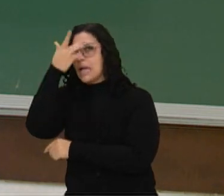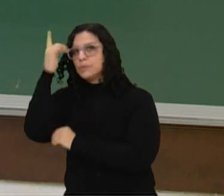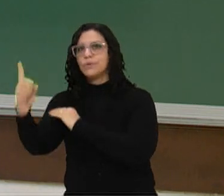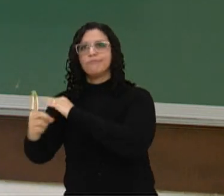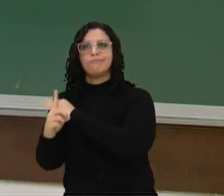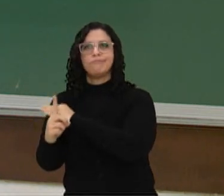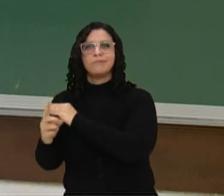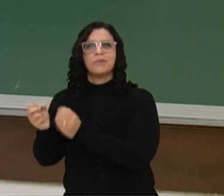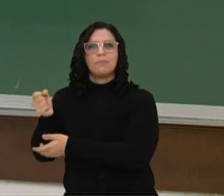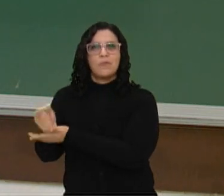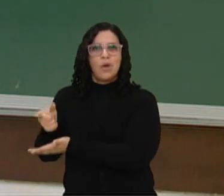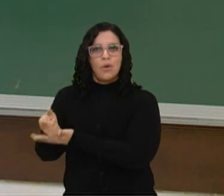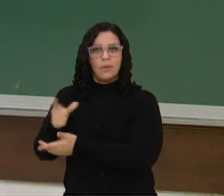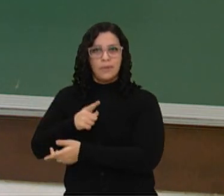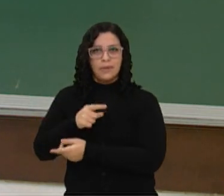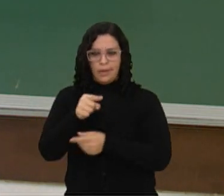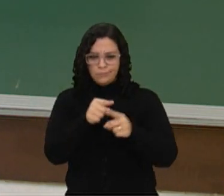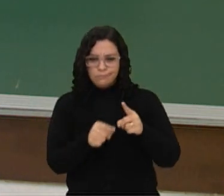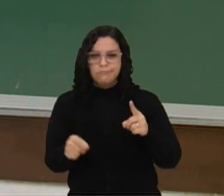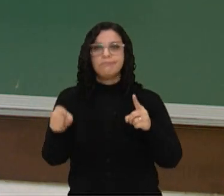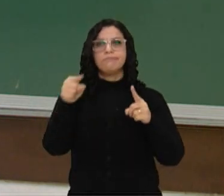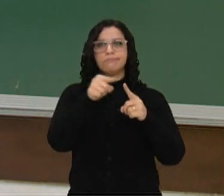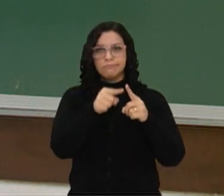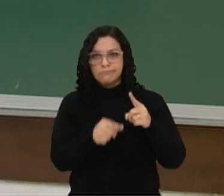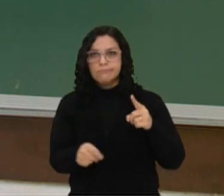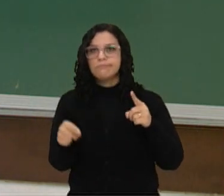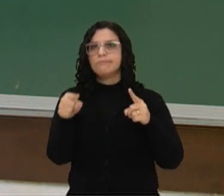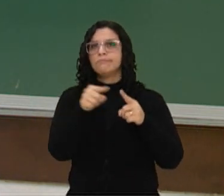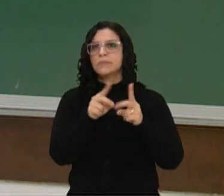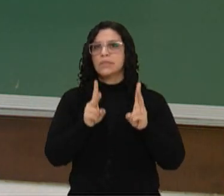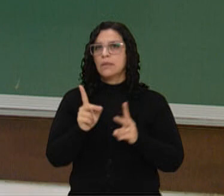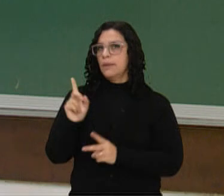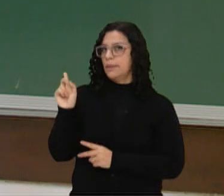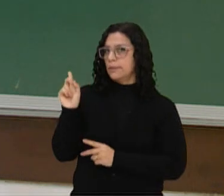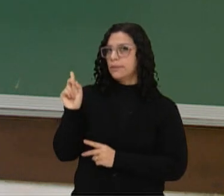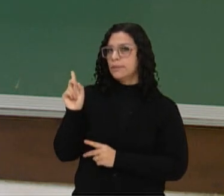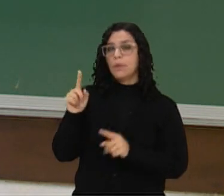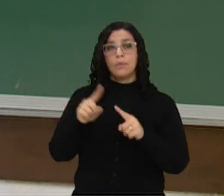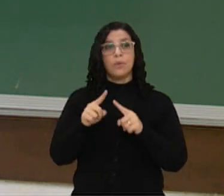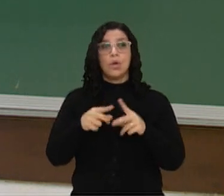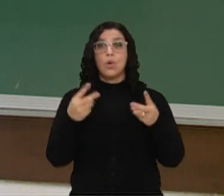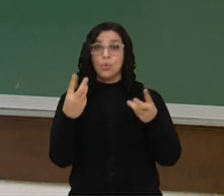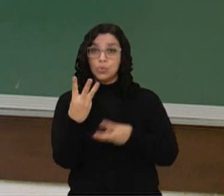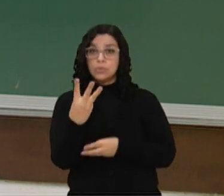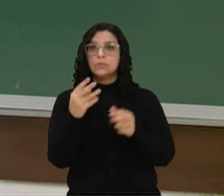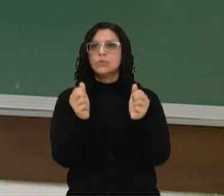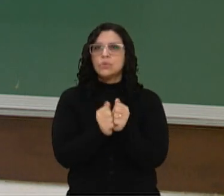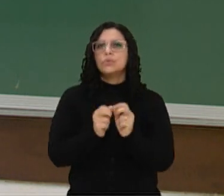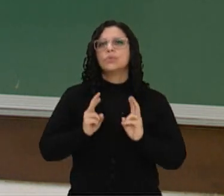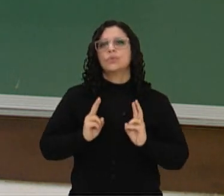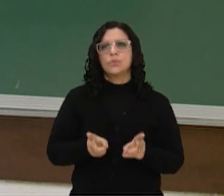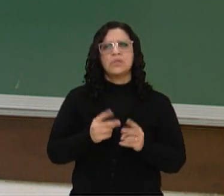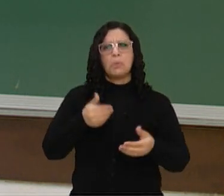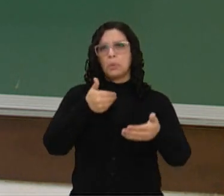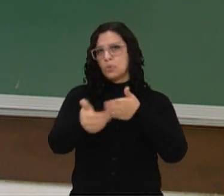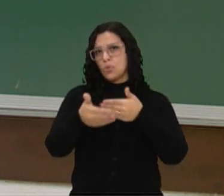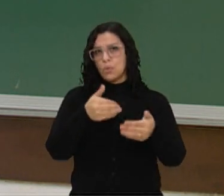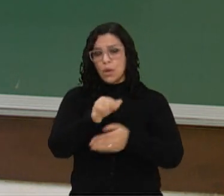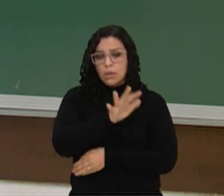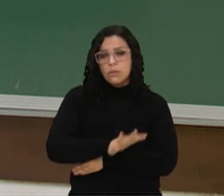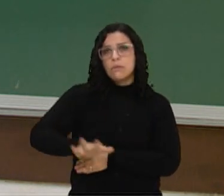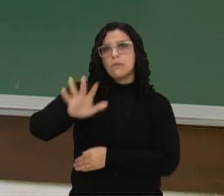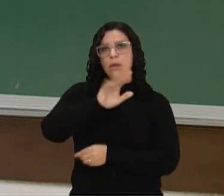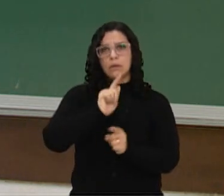do consumo e assim sucessivamente. Para que essas atividades aconteçam em qualquer